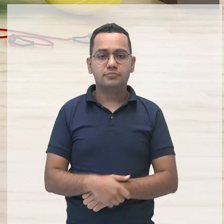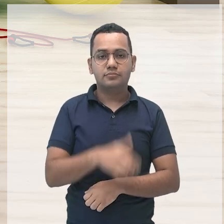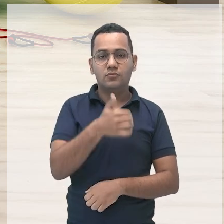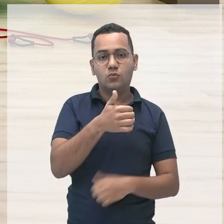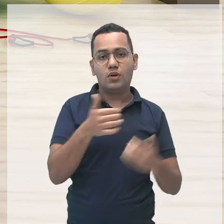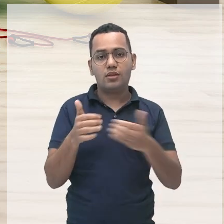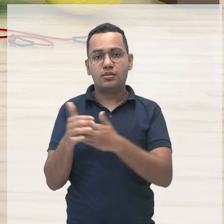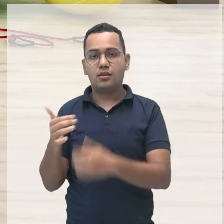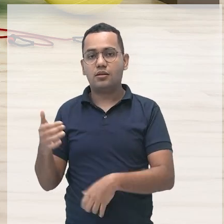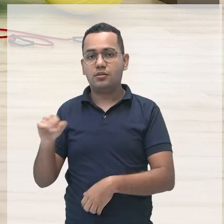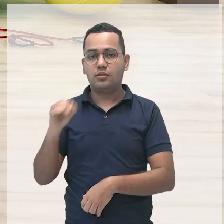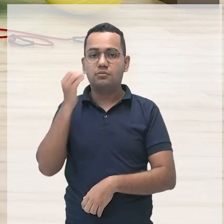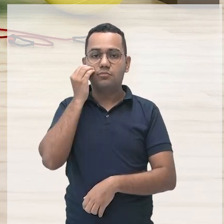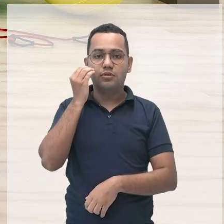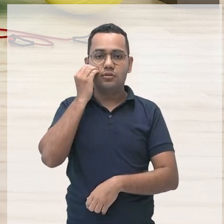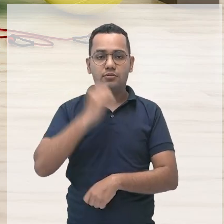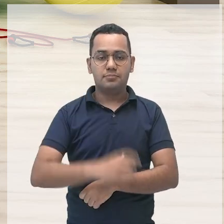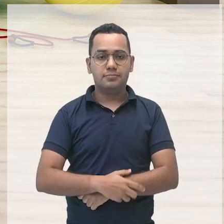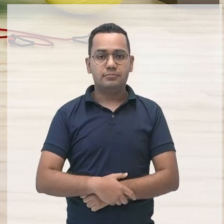2,